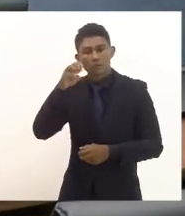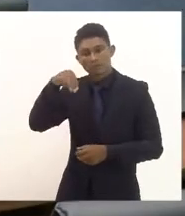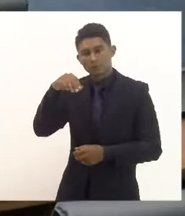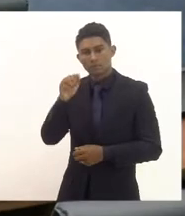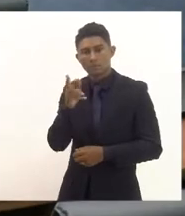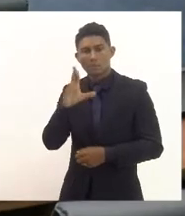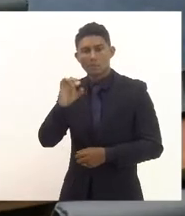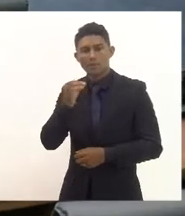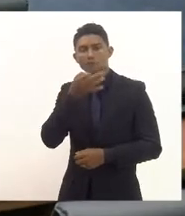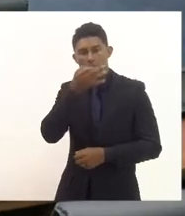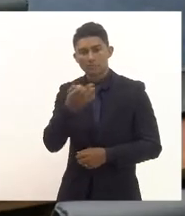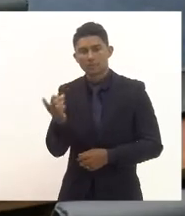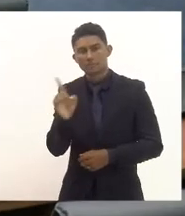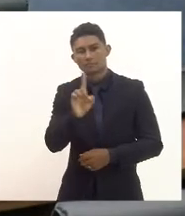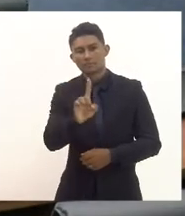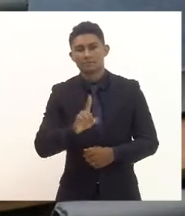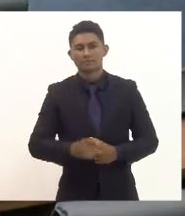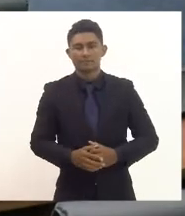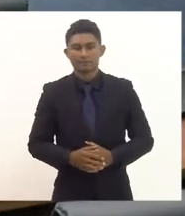Pacheco